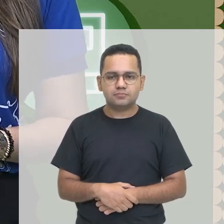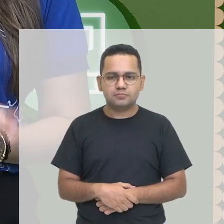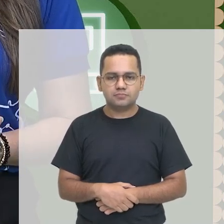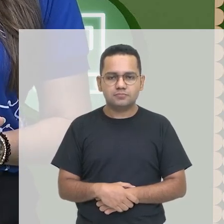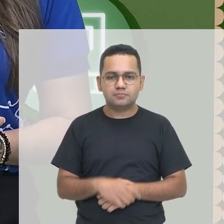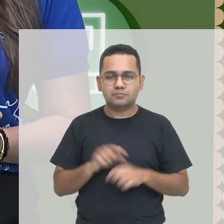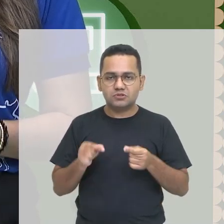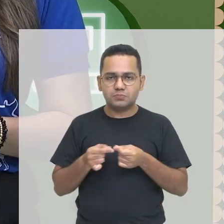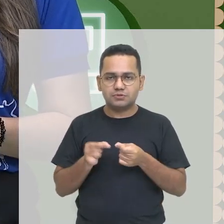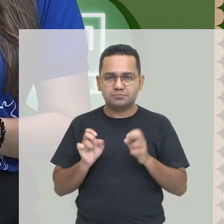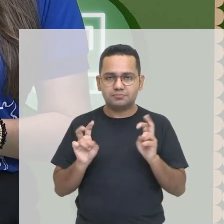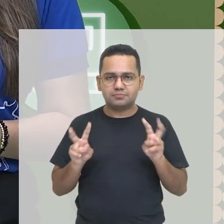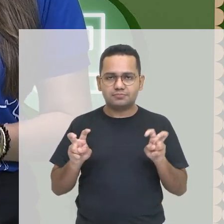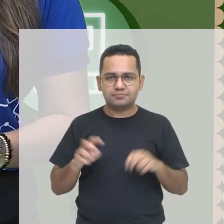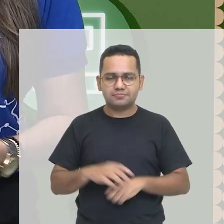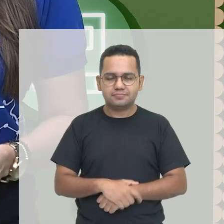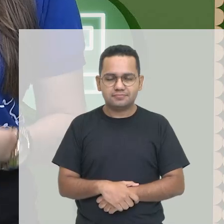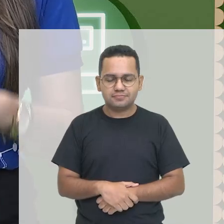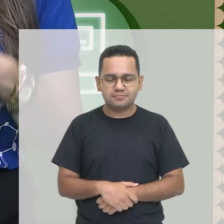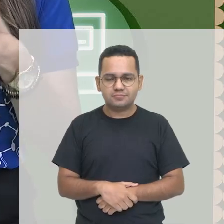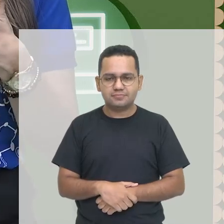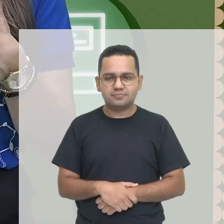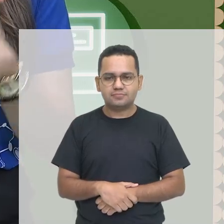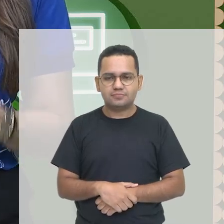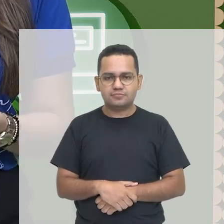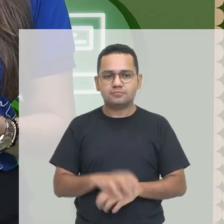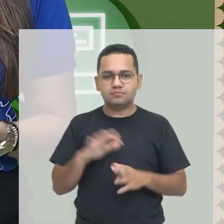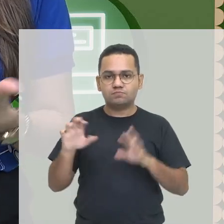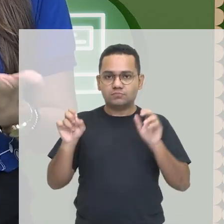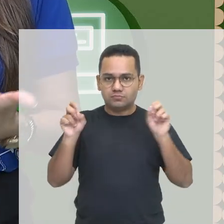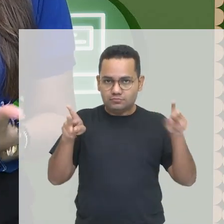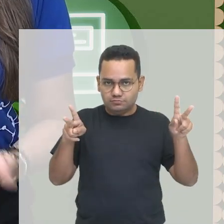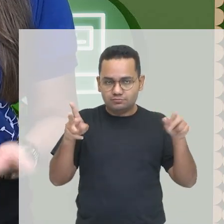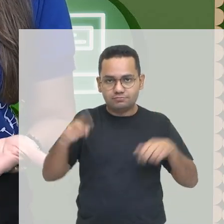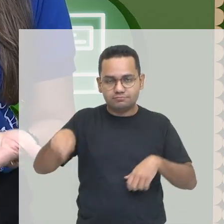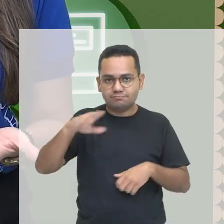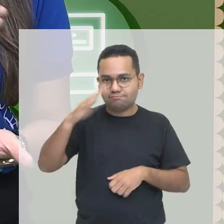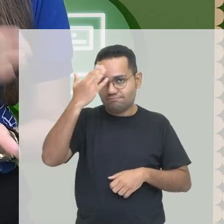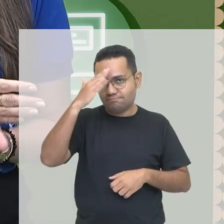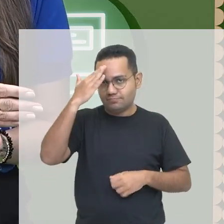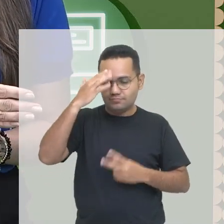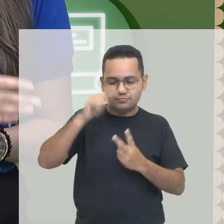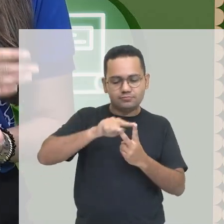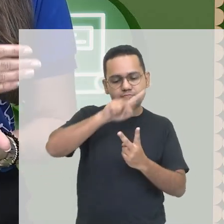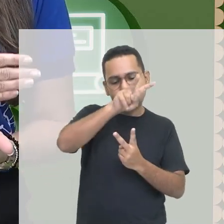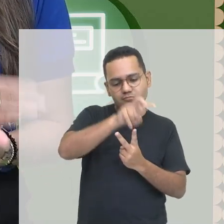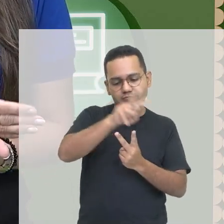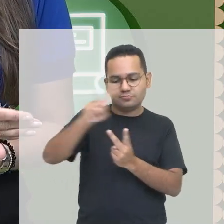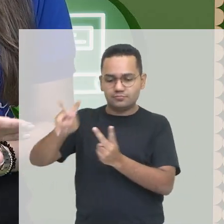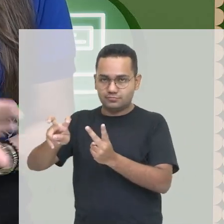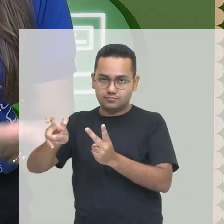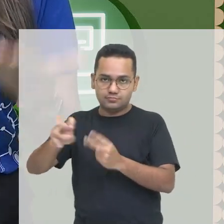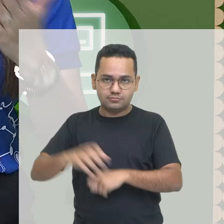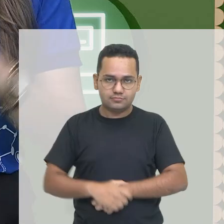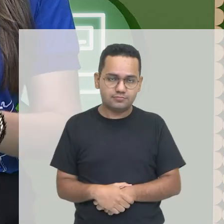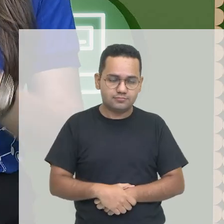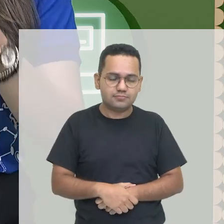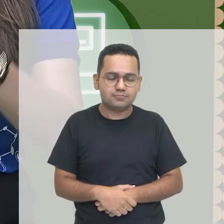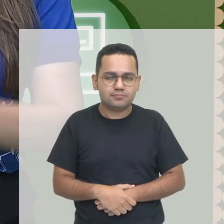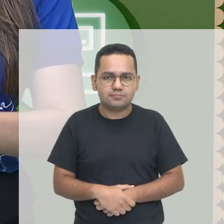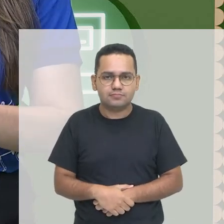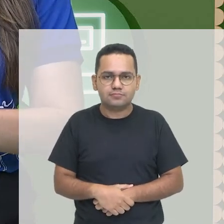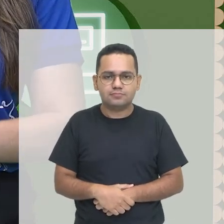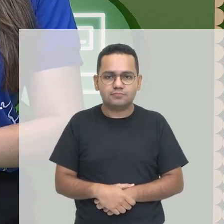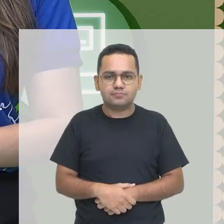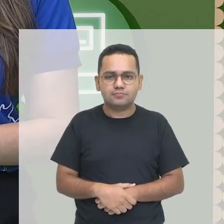seres autotróficos, certo? Então, depois que a gente entendeu a diferença do que é ser heterotrófico e